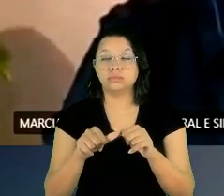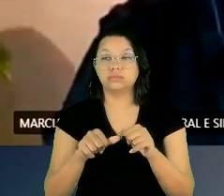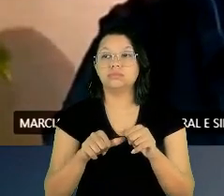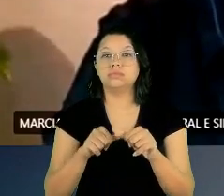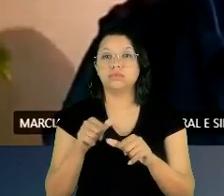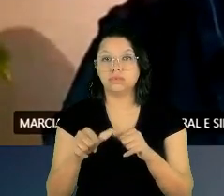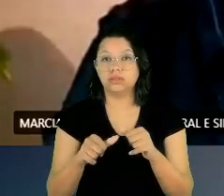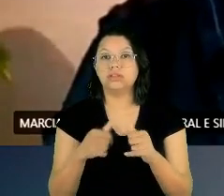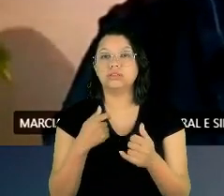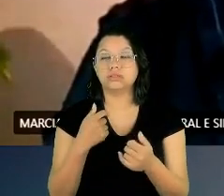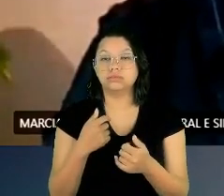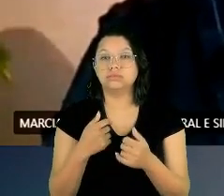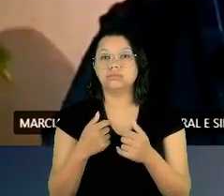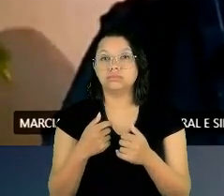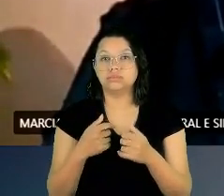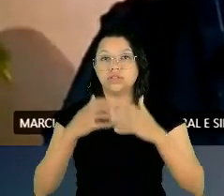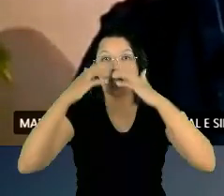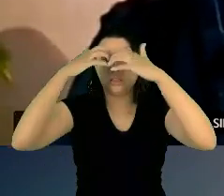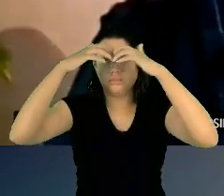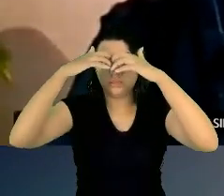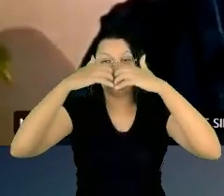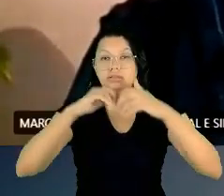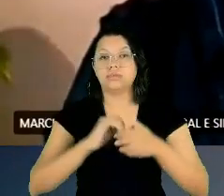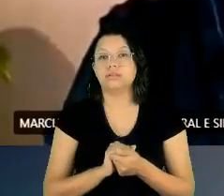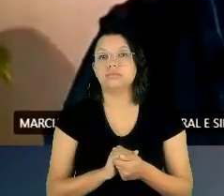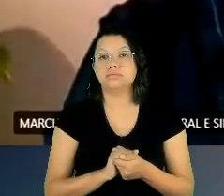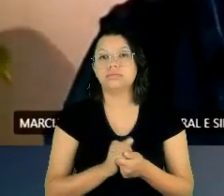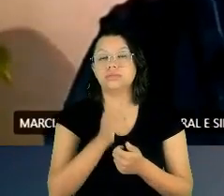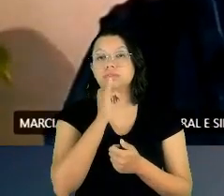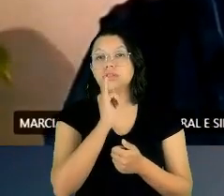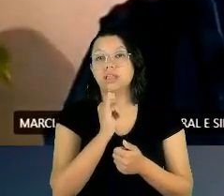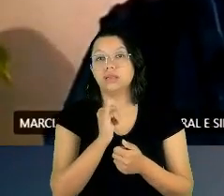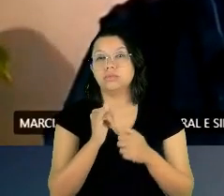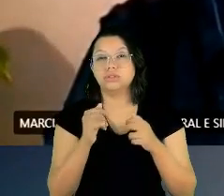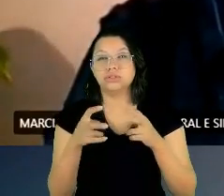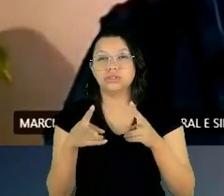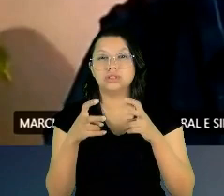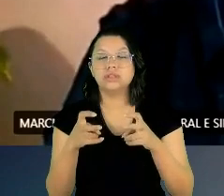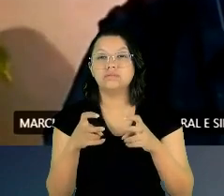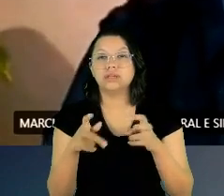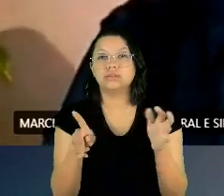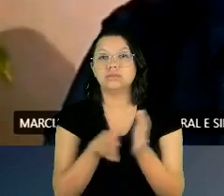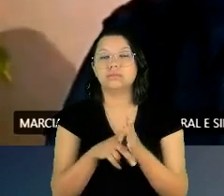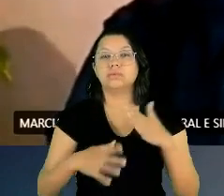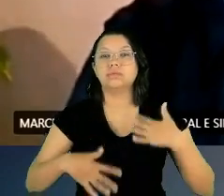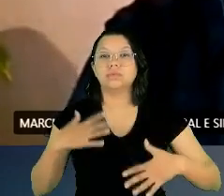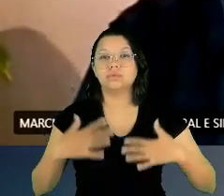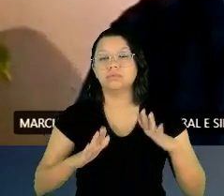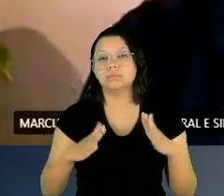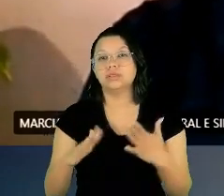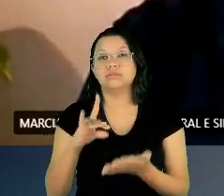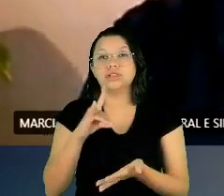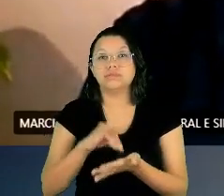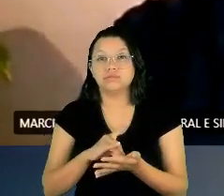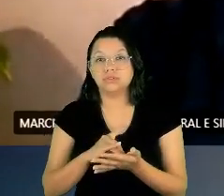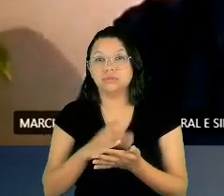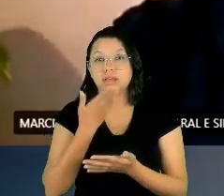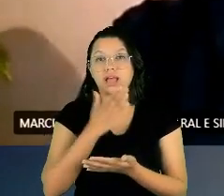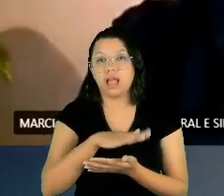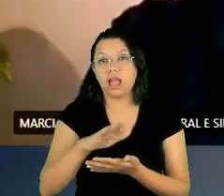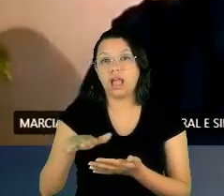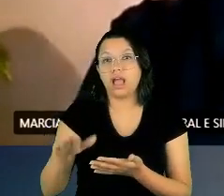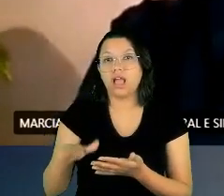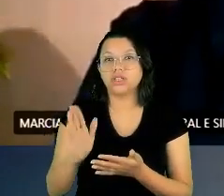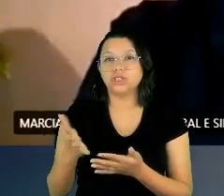mostrando alteração de atividade cerebral, né? Aí, no caso, eu estou pegando um exemplo de identificação com o corpo. Então,